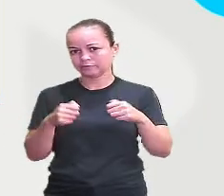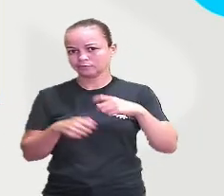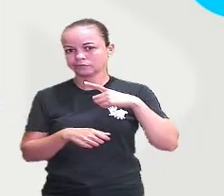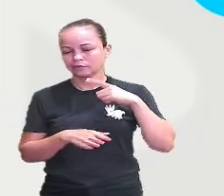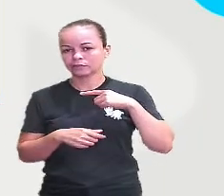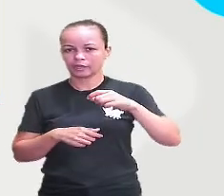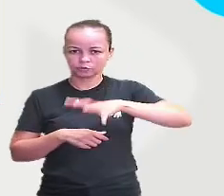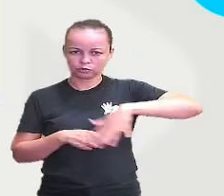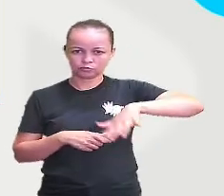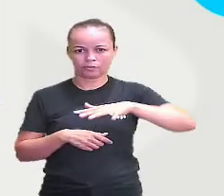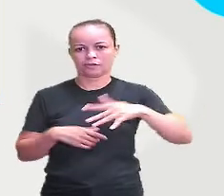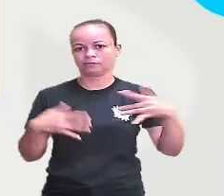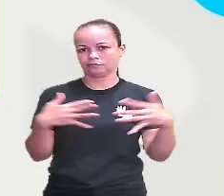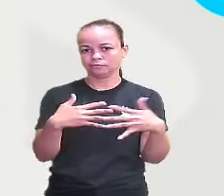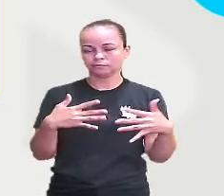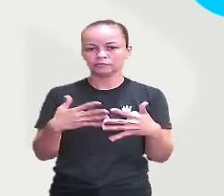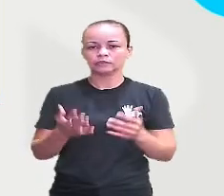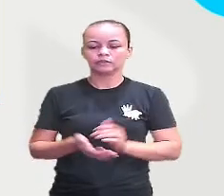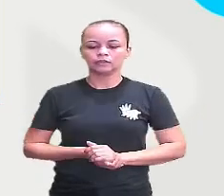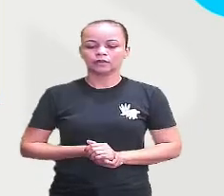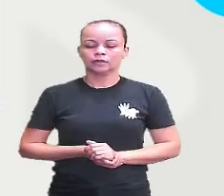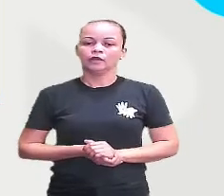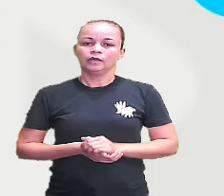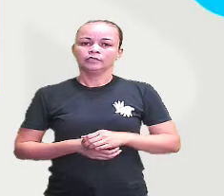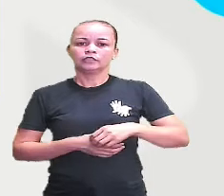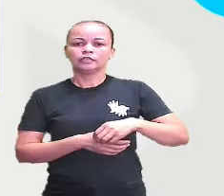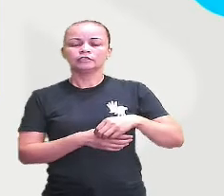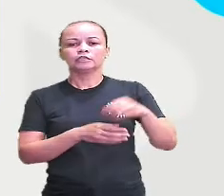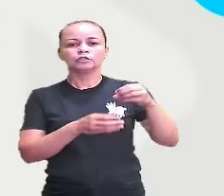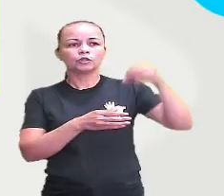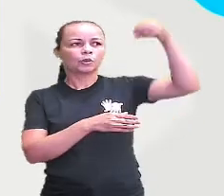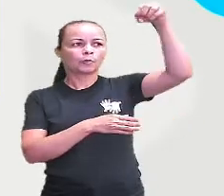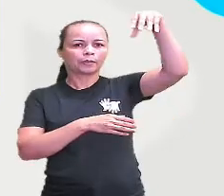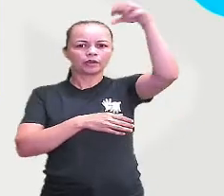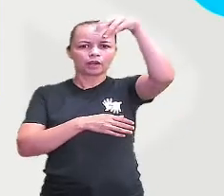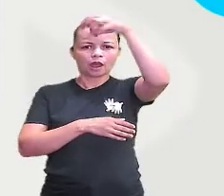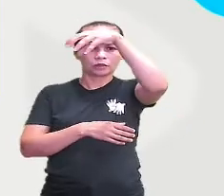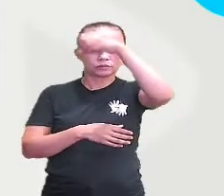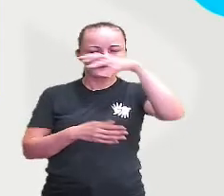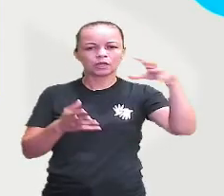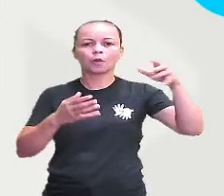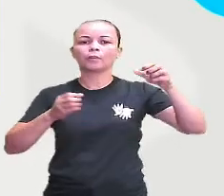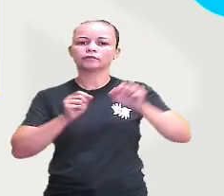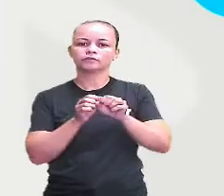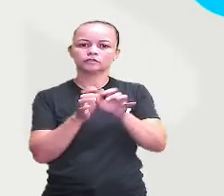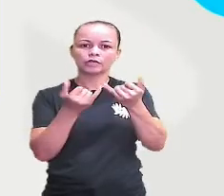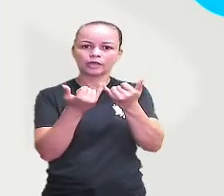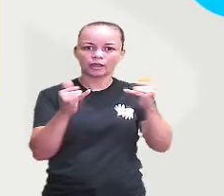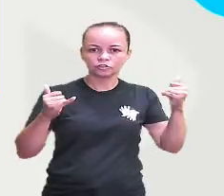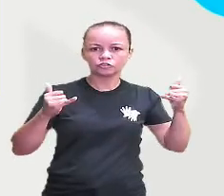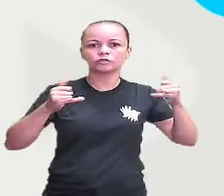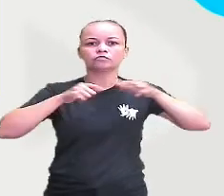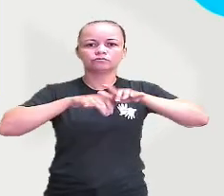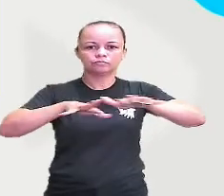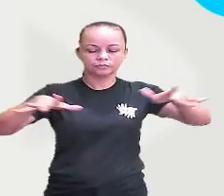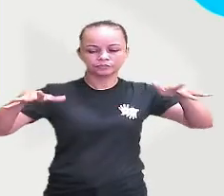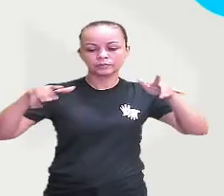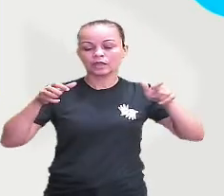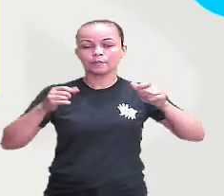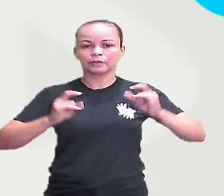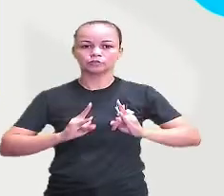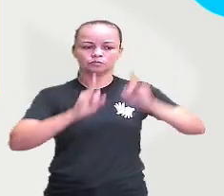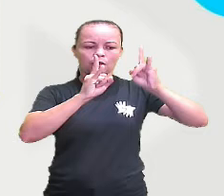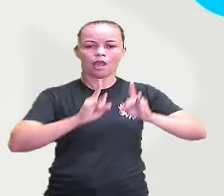num espaço urbano. Rede de iluminação pública para distribuição de energia. Predominância de prédios